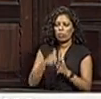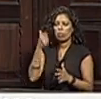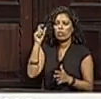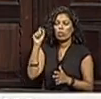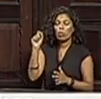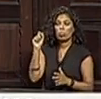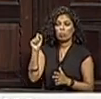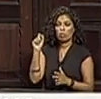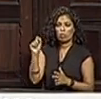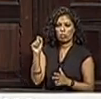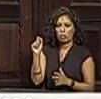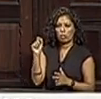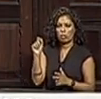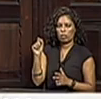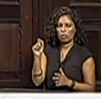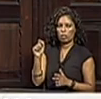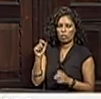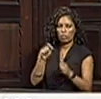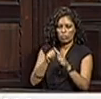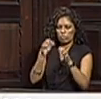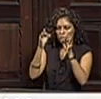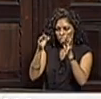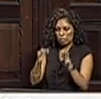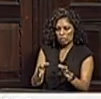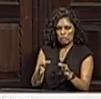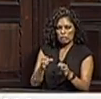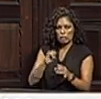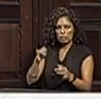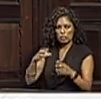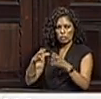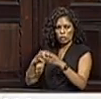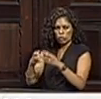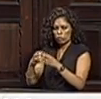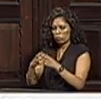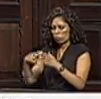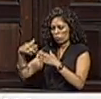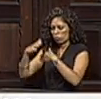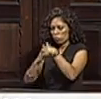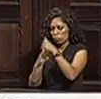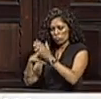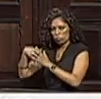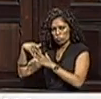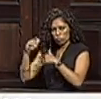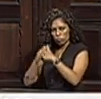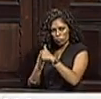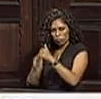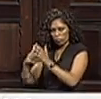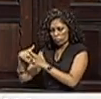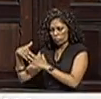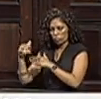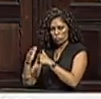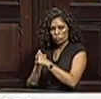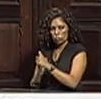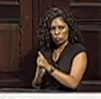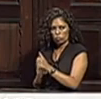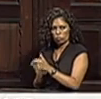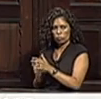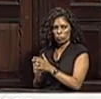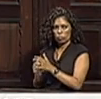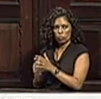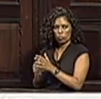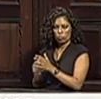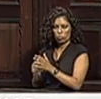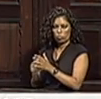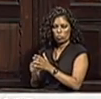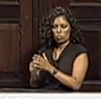contemplando por justiça categorias profissionais, mas simultaneamente causando prejuízo a outras que já tenham,